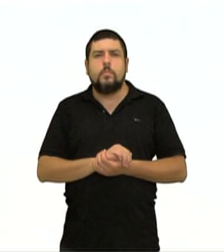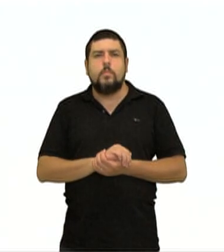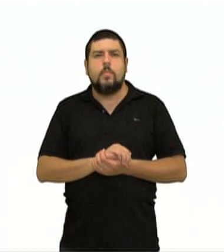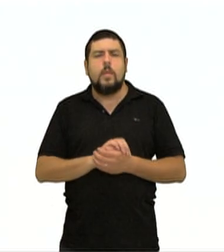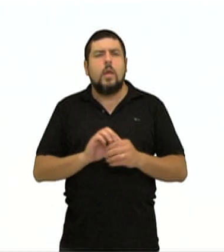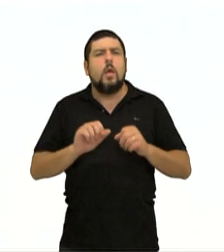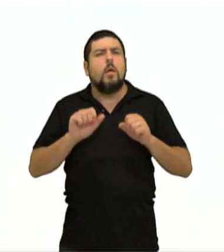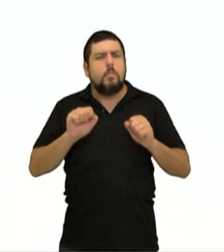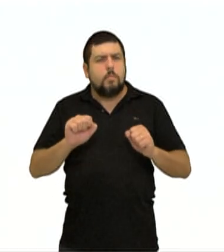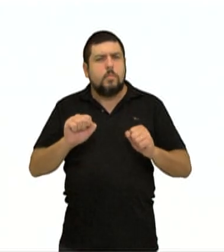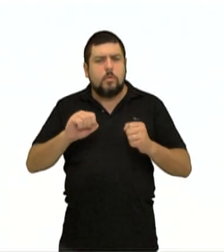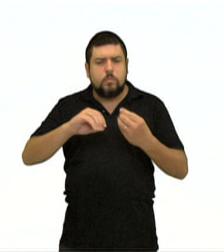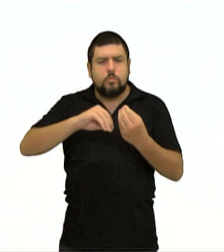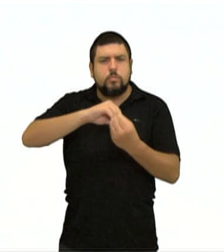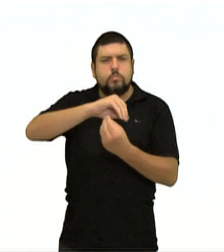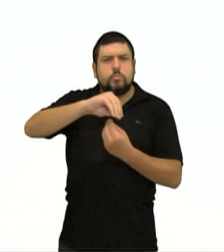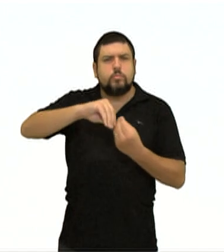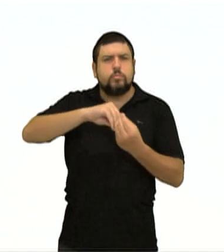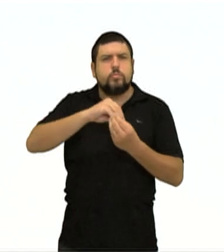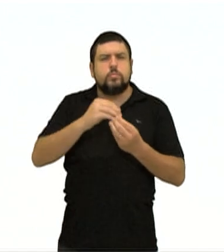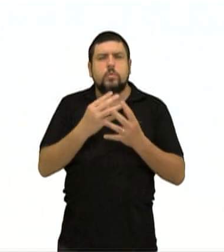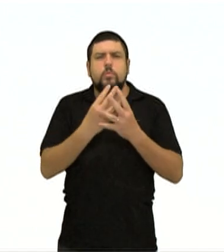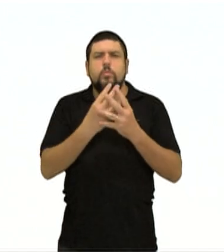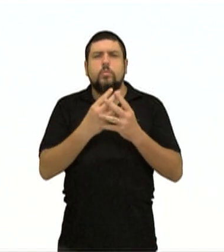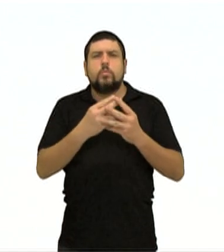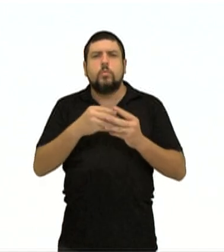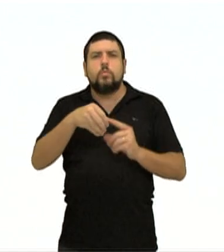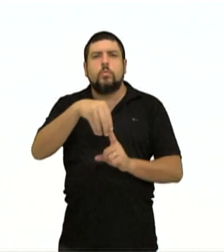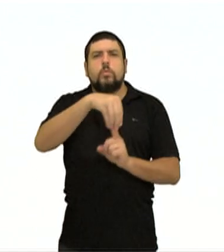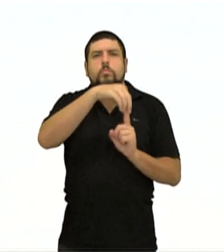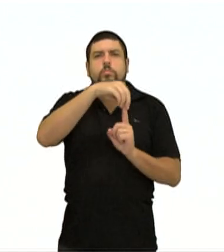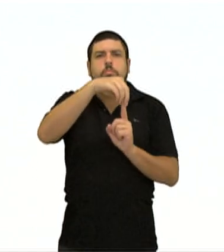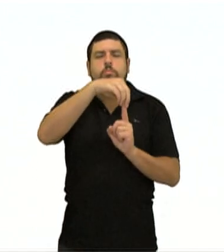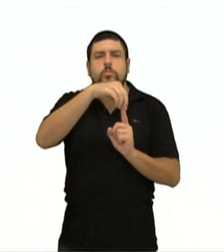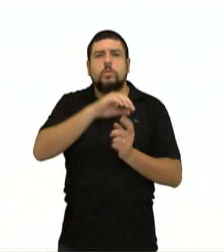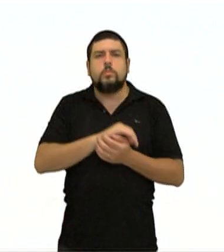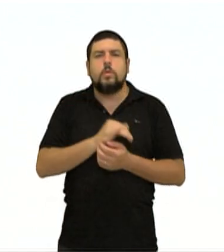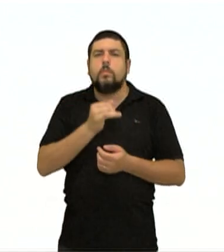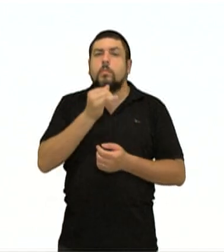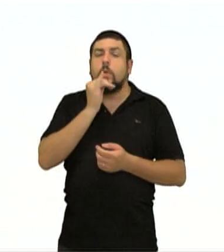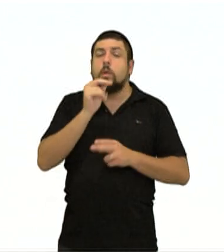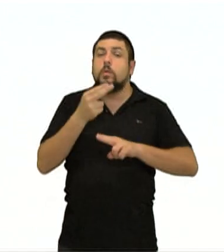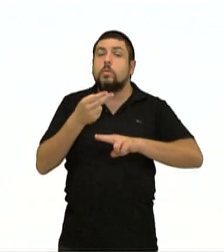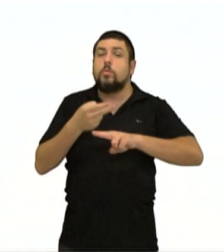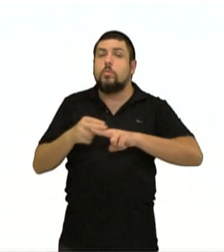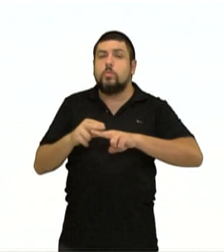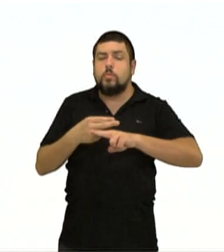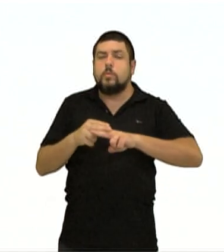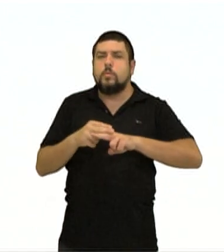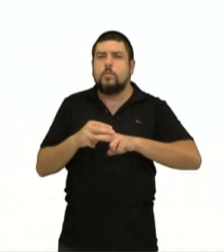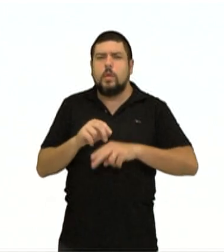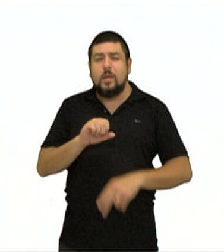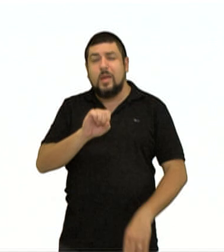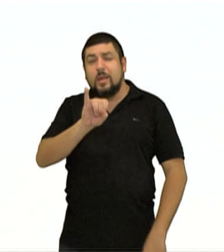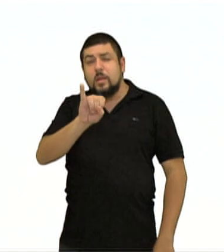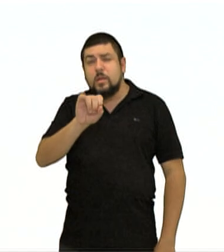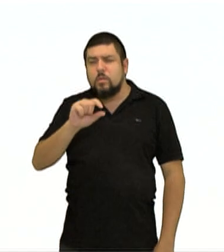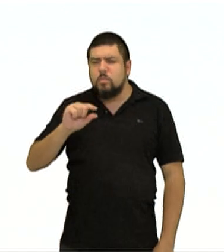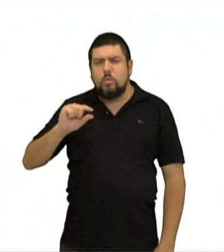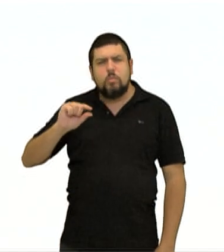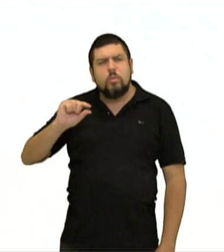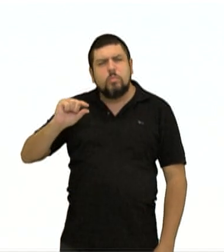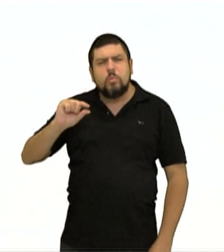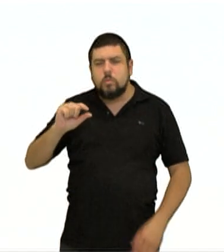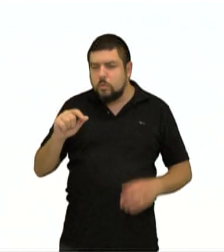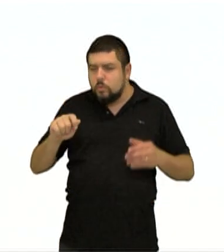misturar completamente ou não, que foi o caso do achocolatado. Se nós colocamos uma pequena quantidade, ou seja,